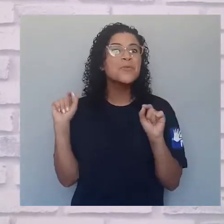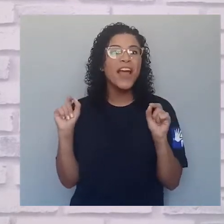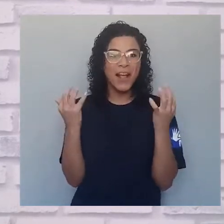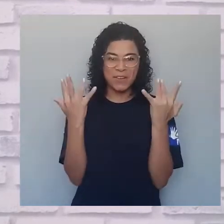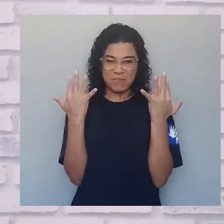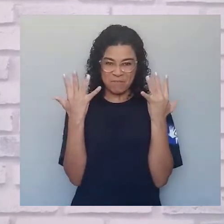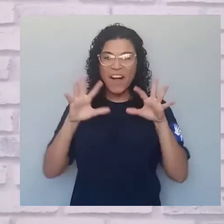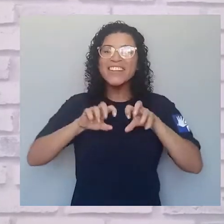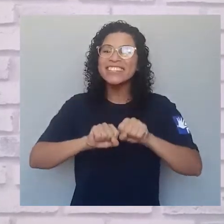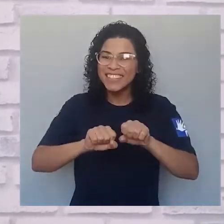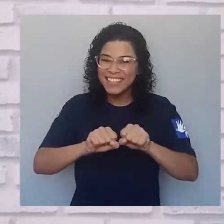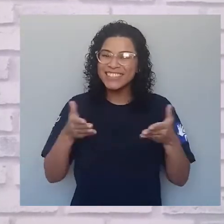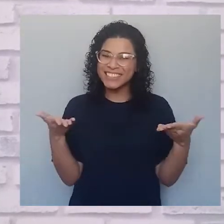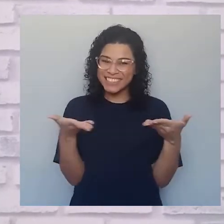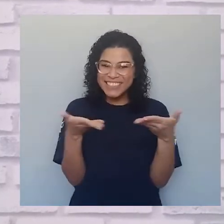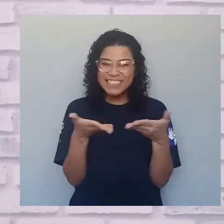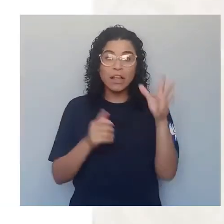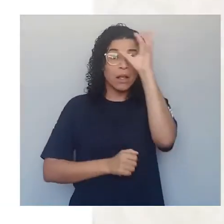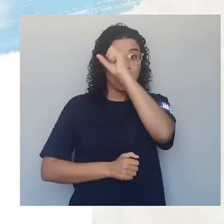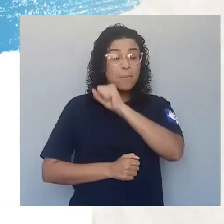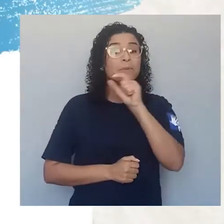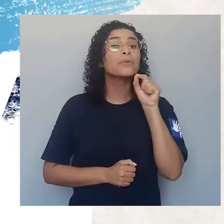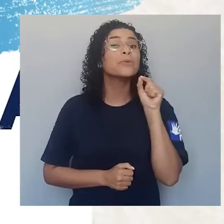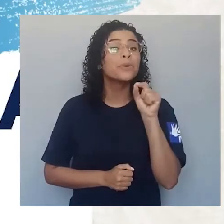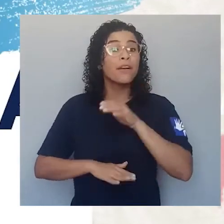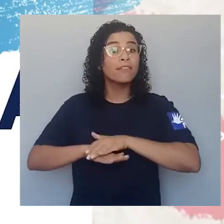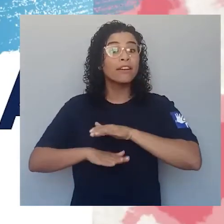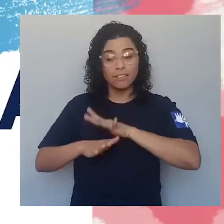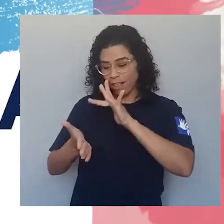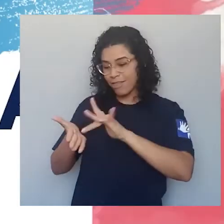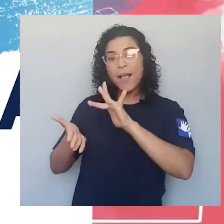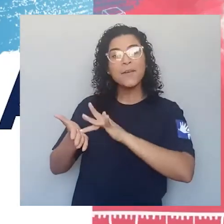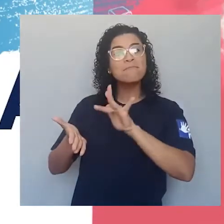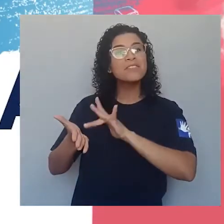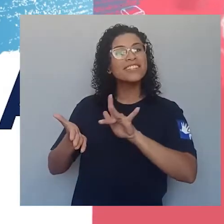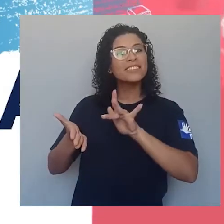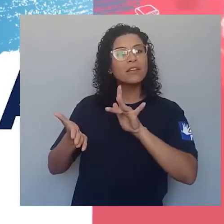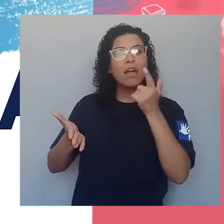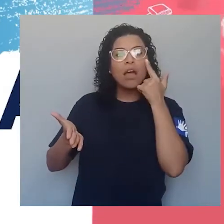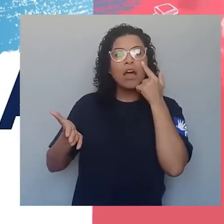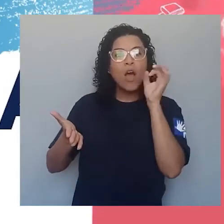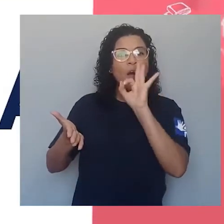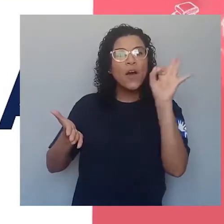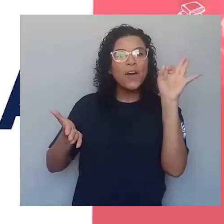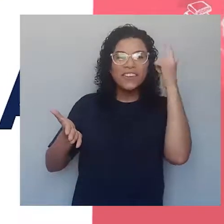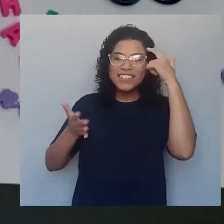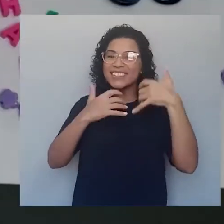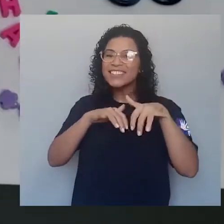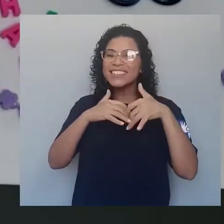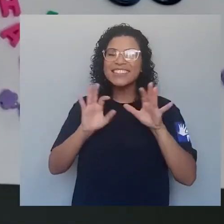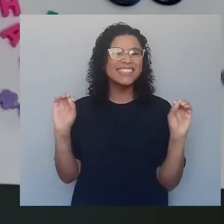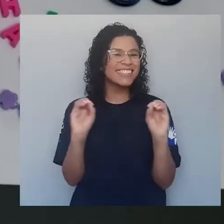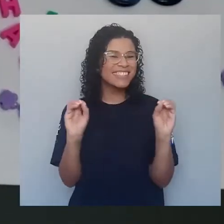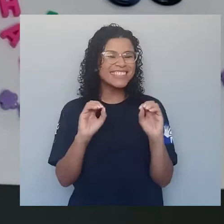ao mão na massa, aprender a fazer um tablet que não faz mal aos olhos nem ao nosso cérebro.